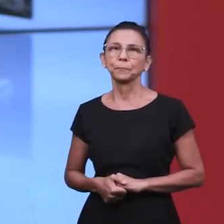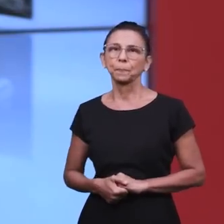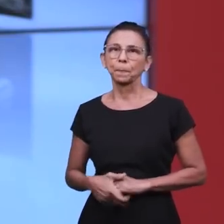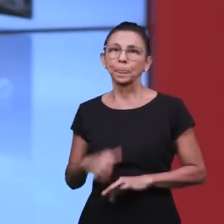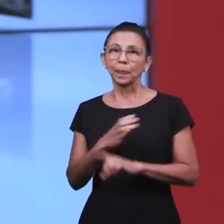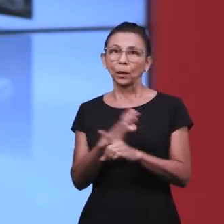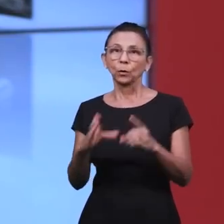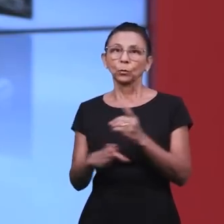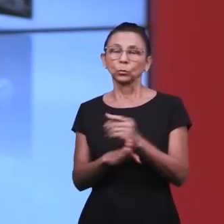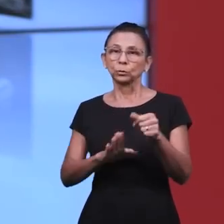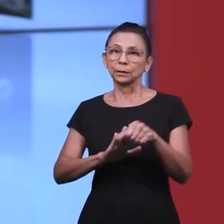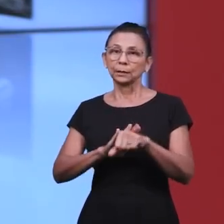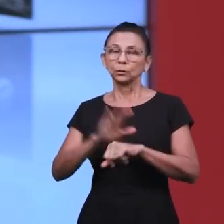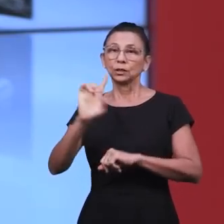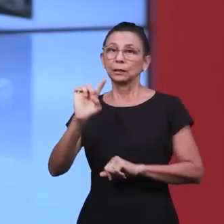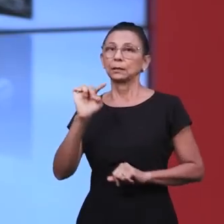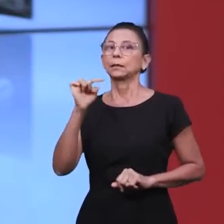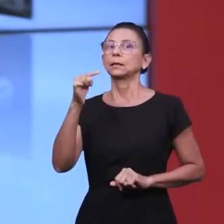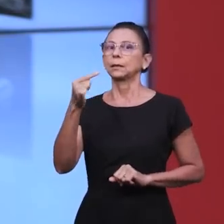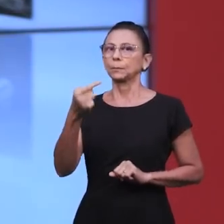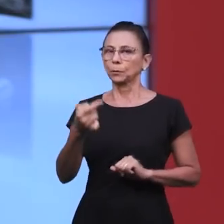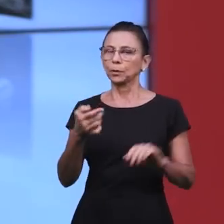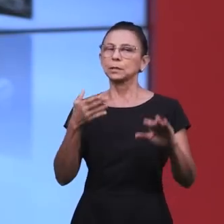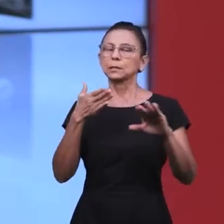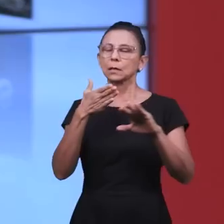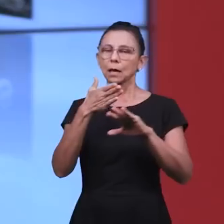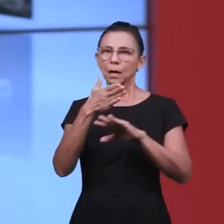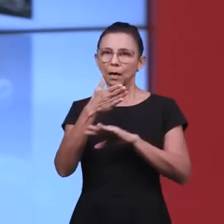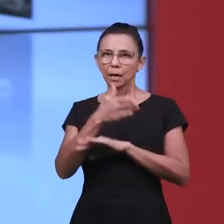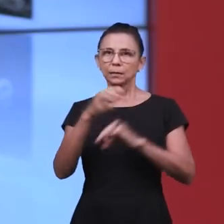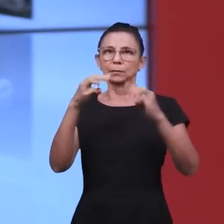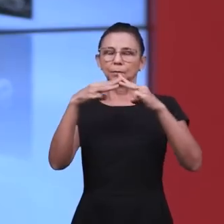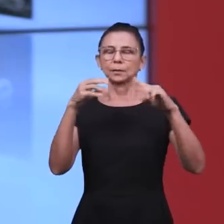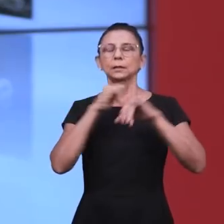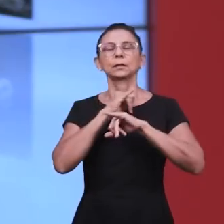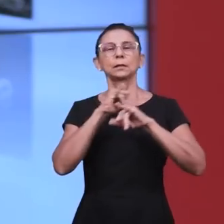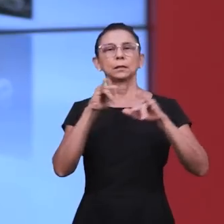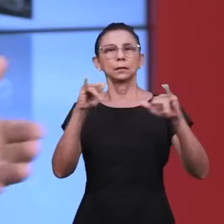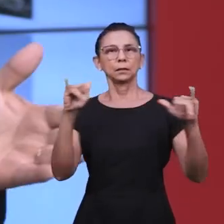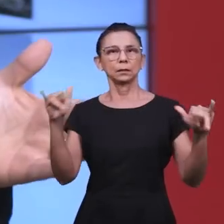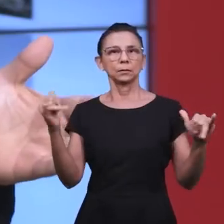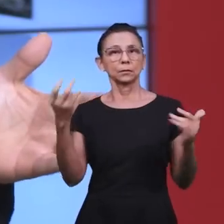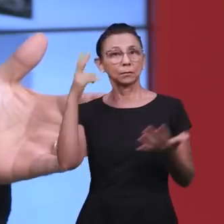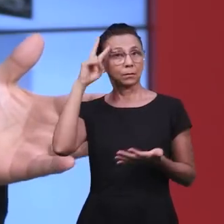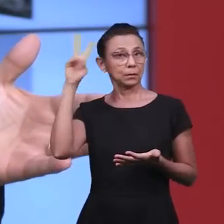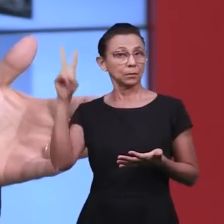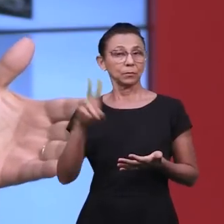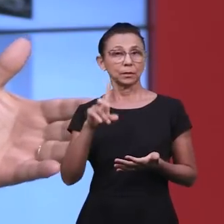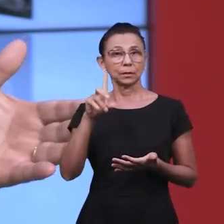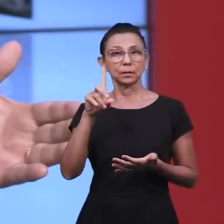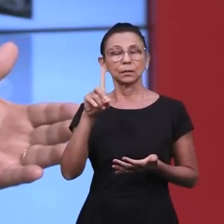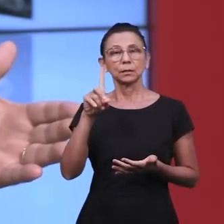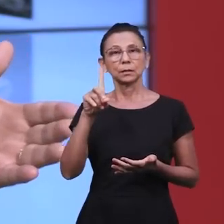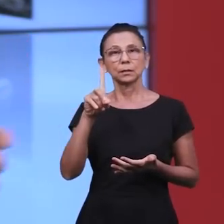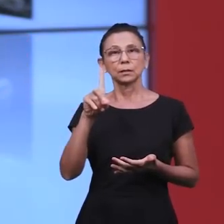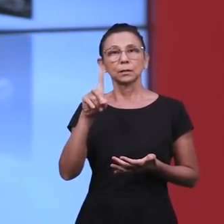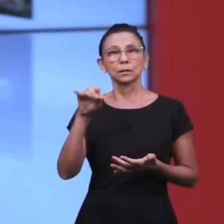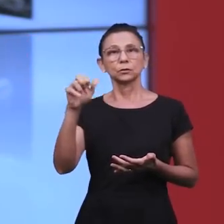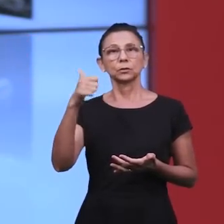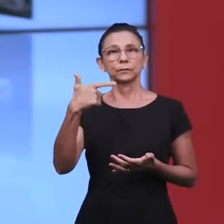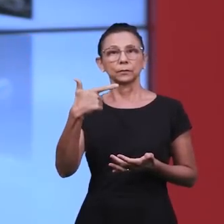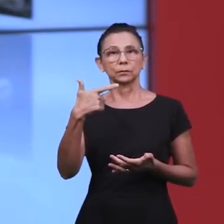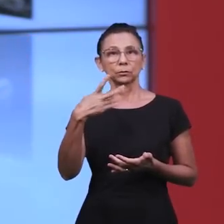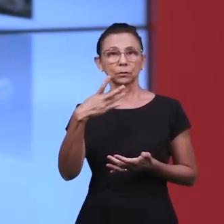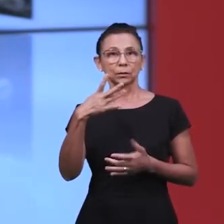o culto à noite. Terminando ali o culto, a gente já entra juntinho com o Manaí News. Hoje é segunda-feira, dia 24 de julho, e a